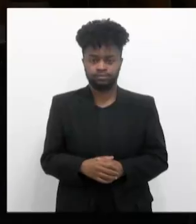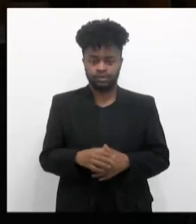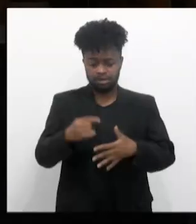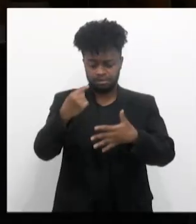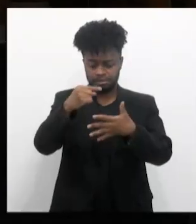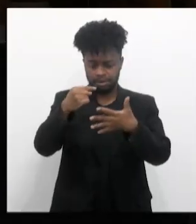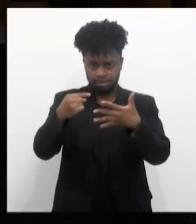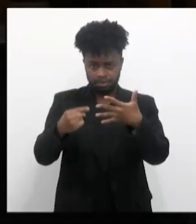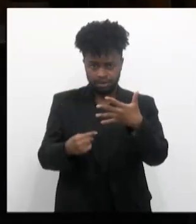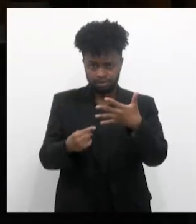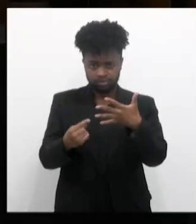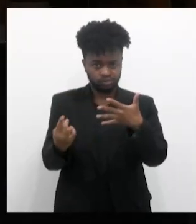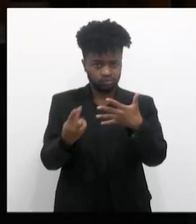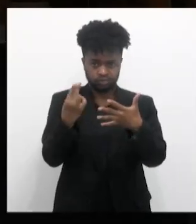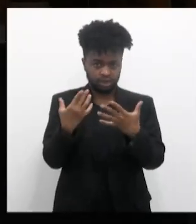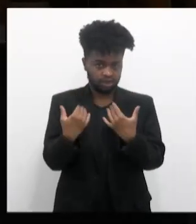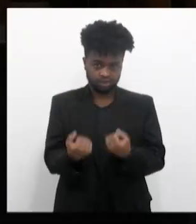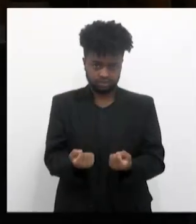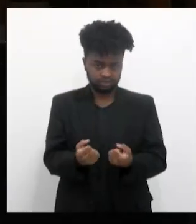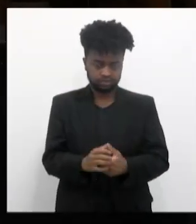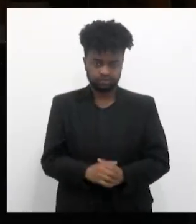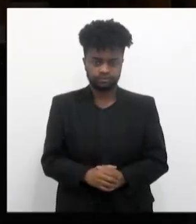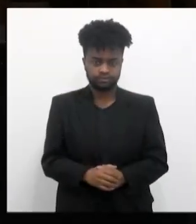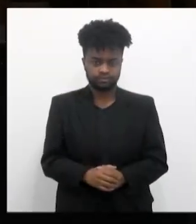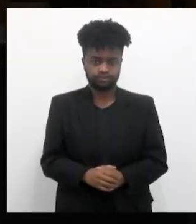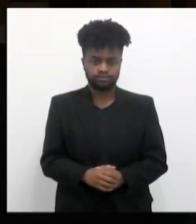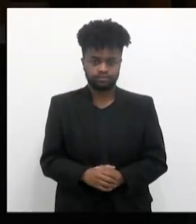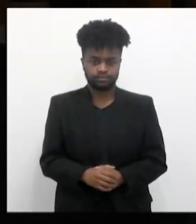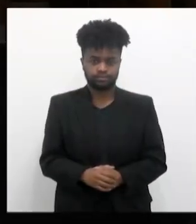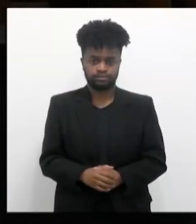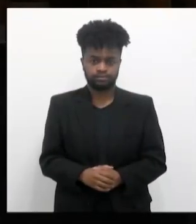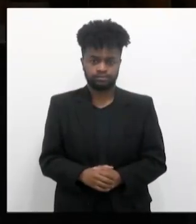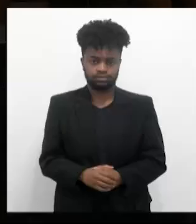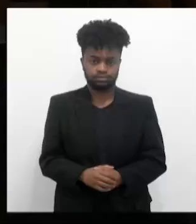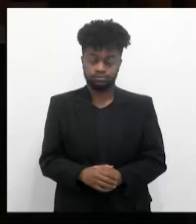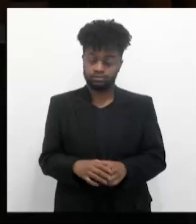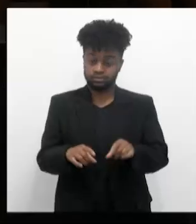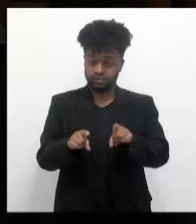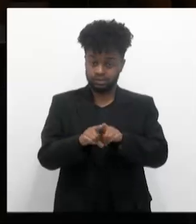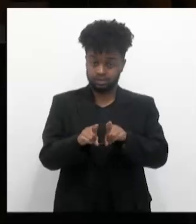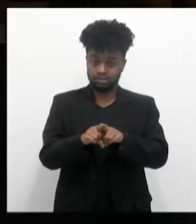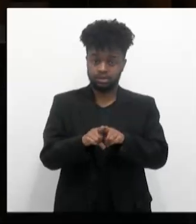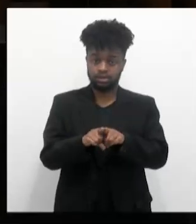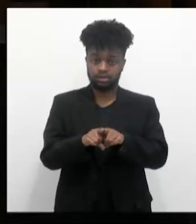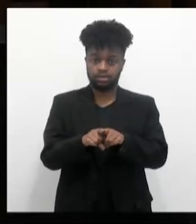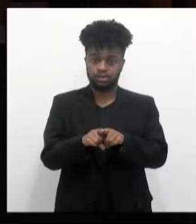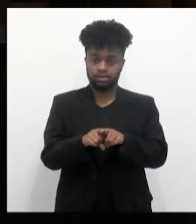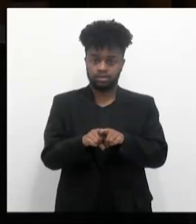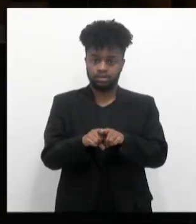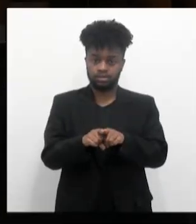é inaceitável e gera também